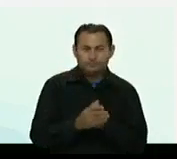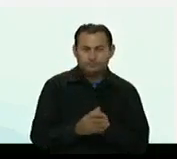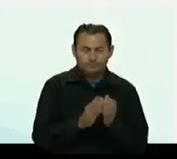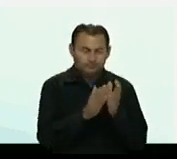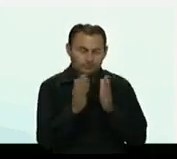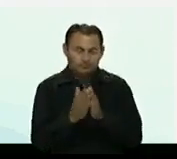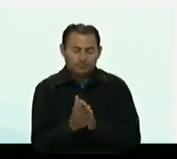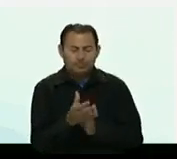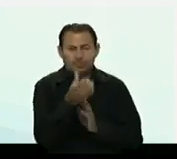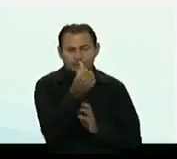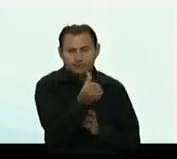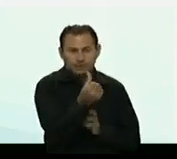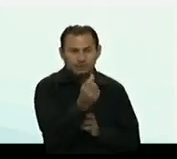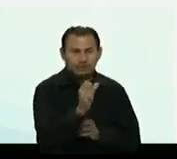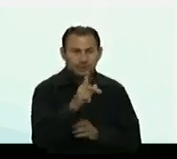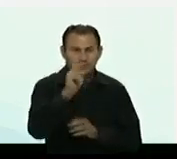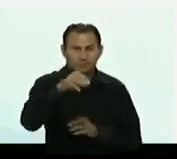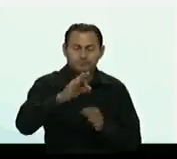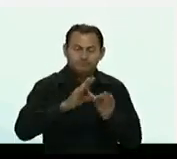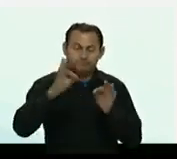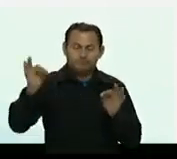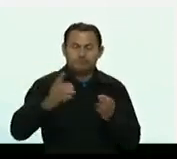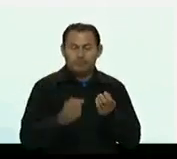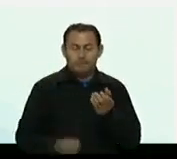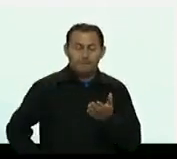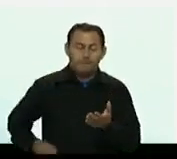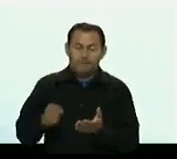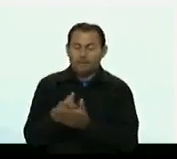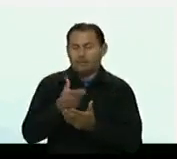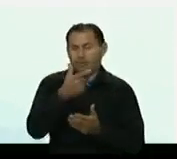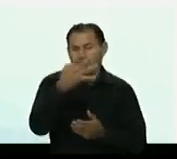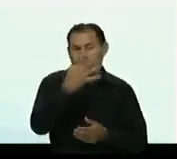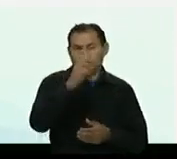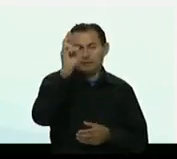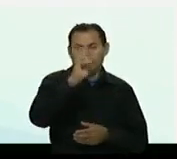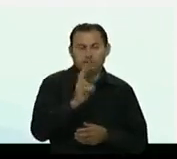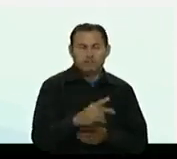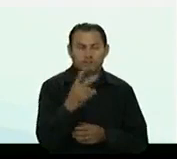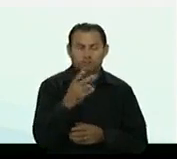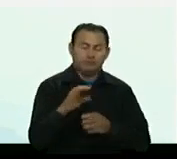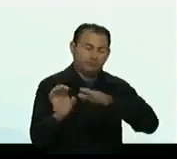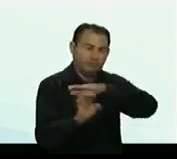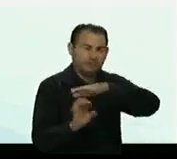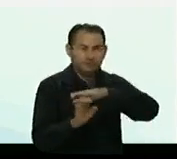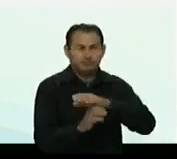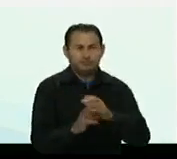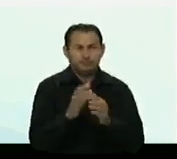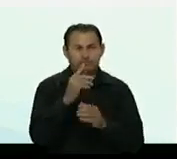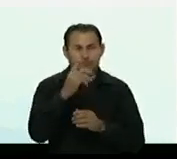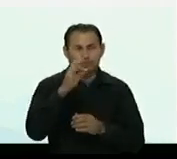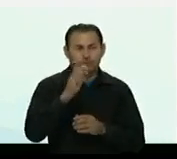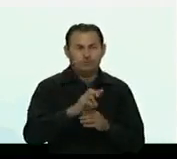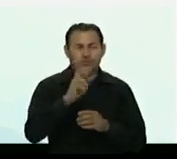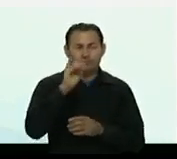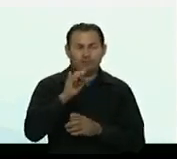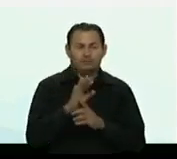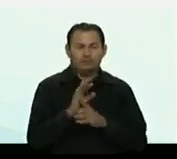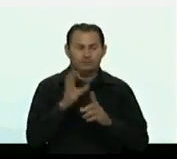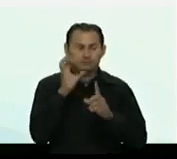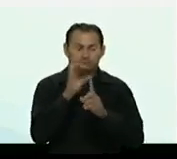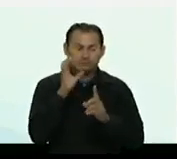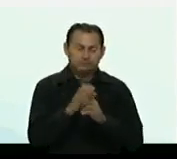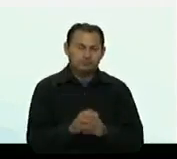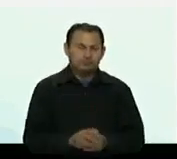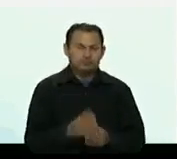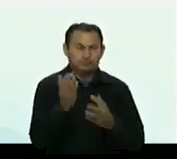percorre 6 quilômetros, vamos pagar R$ 24,00 nas duas empresas. Então, esse é o ponto que vai ter a